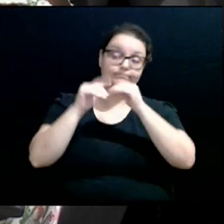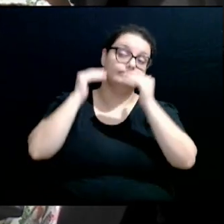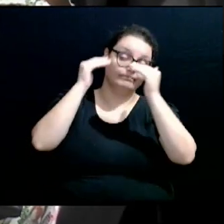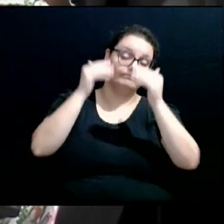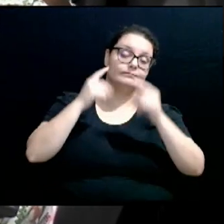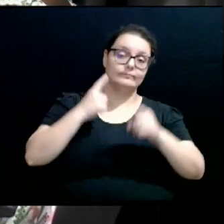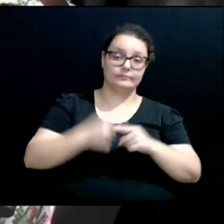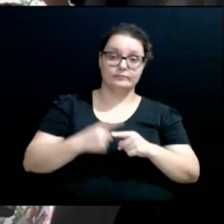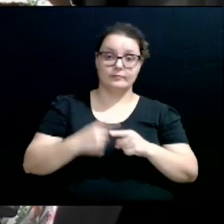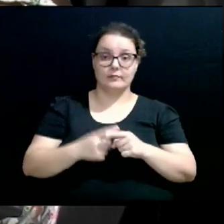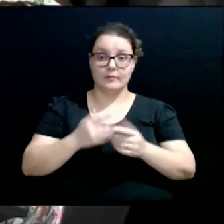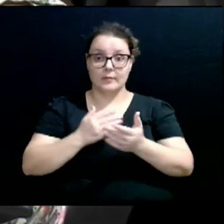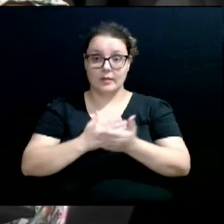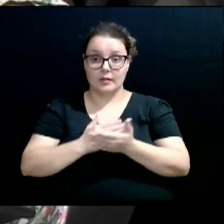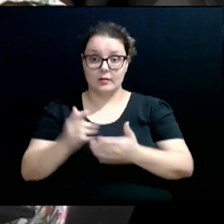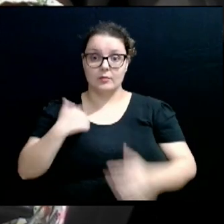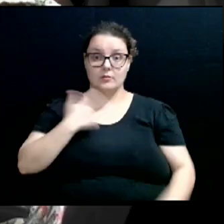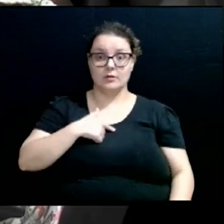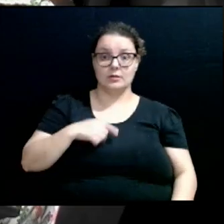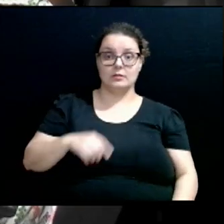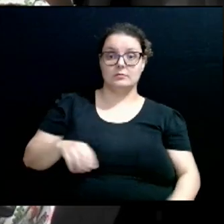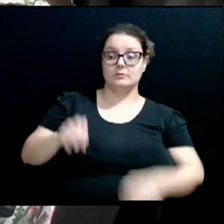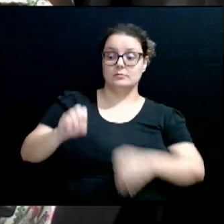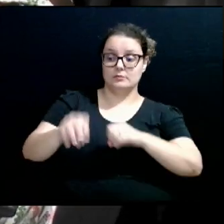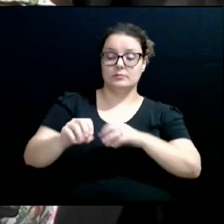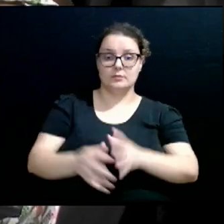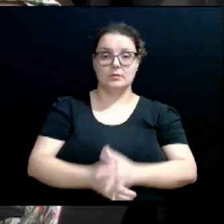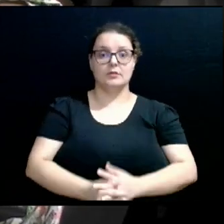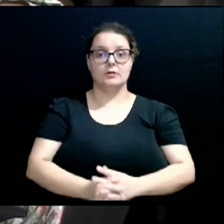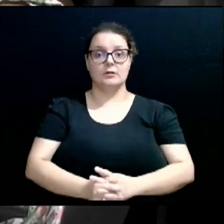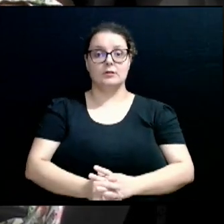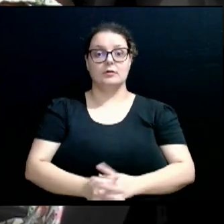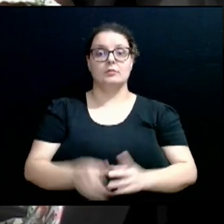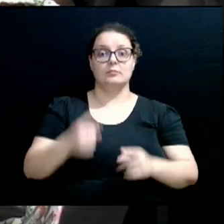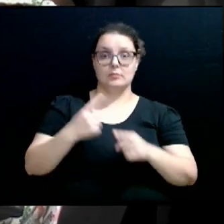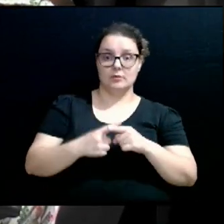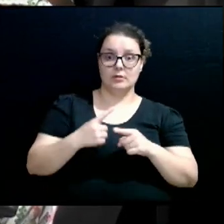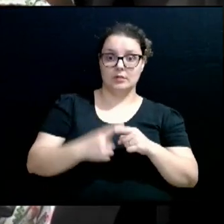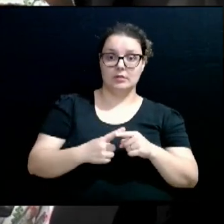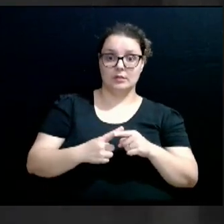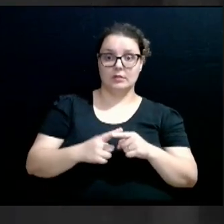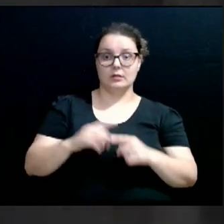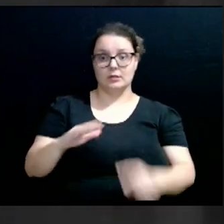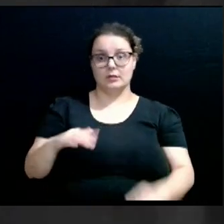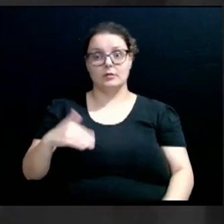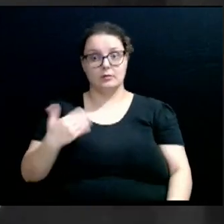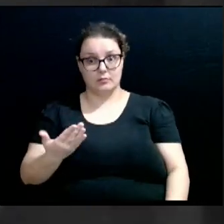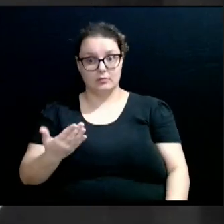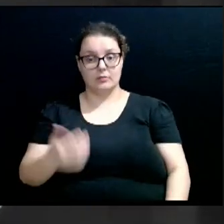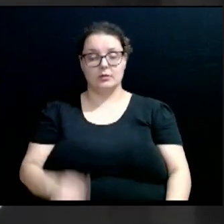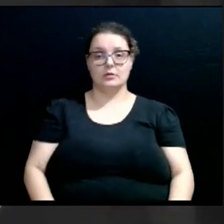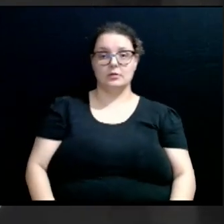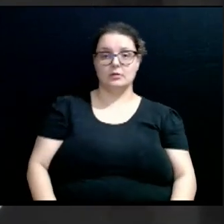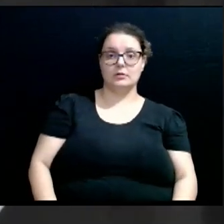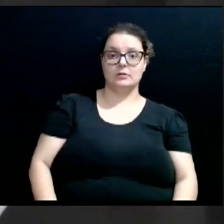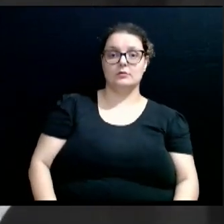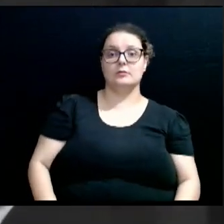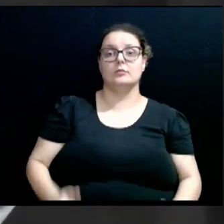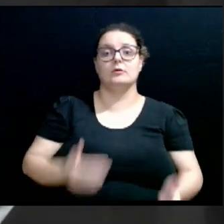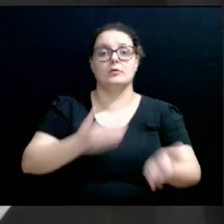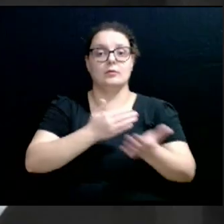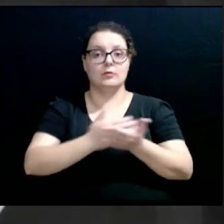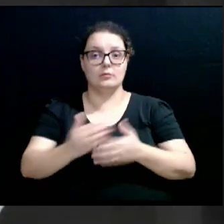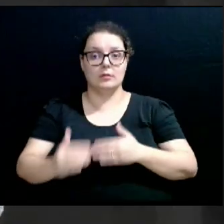na nossa criação, né? Porque quando a gente começa a crescer, que a gente